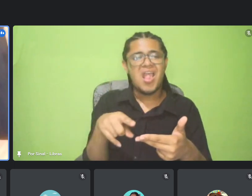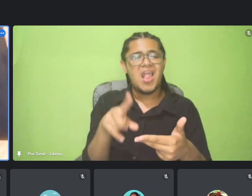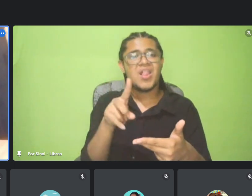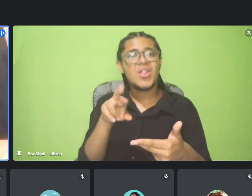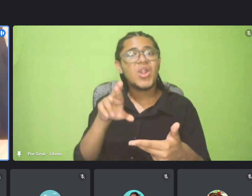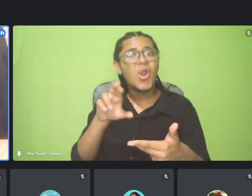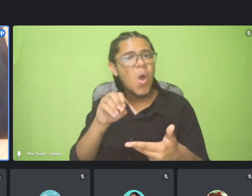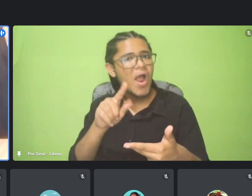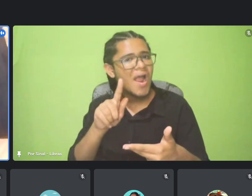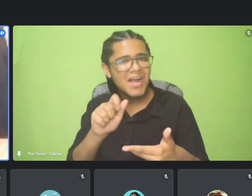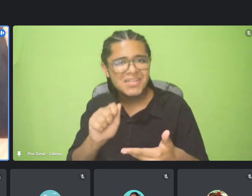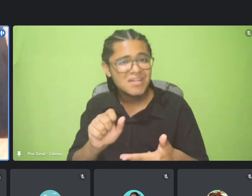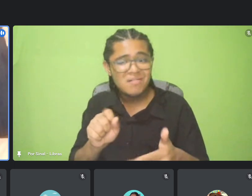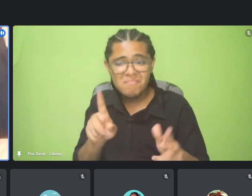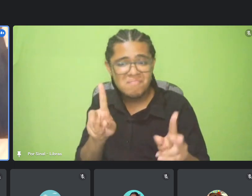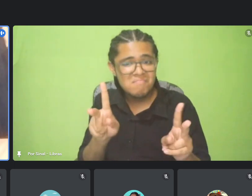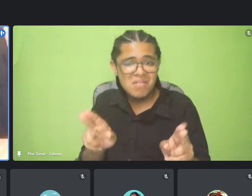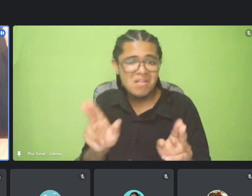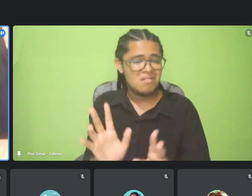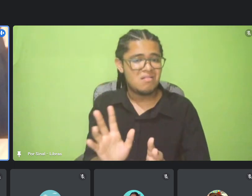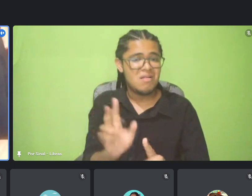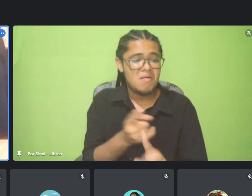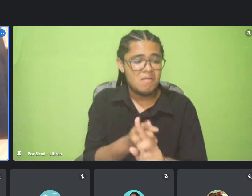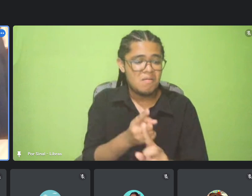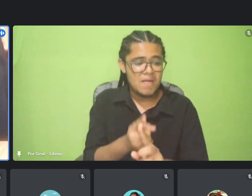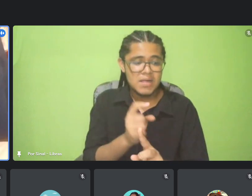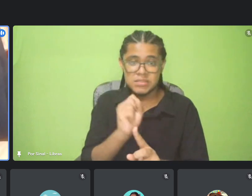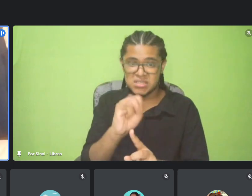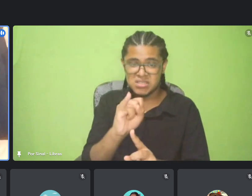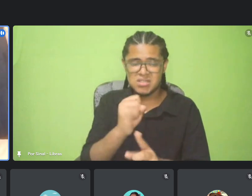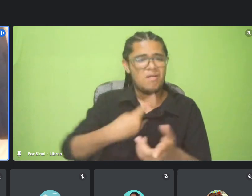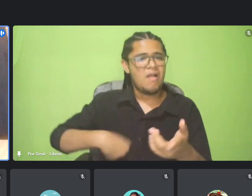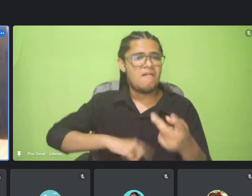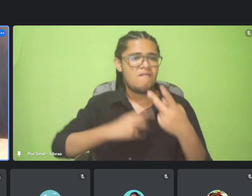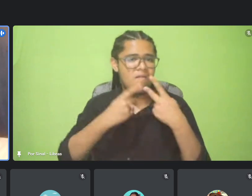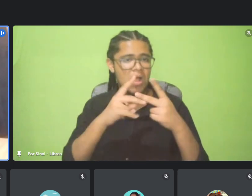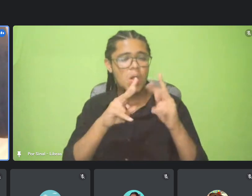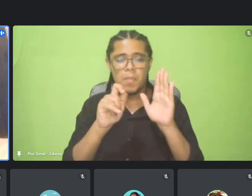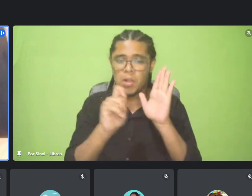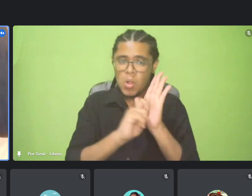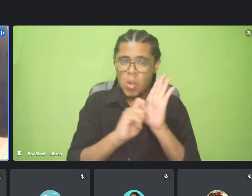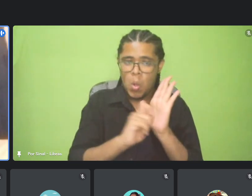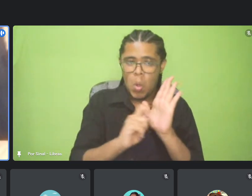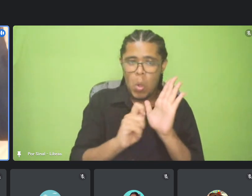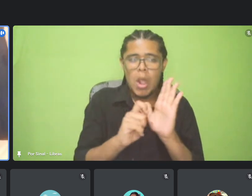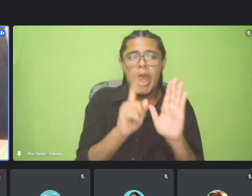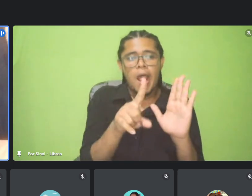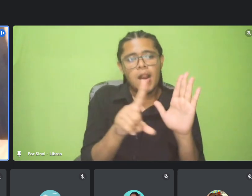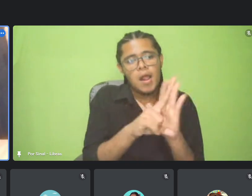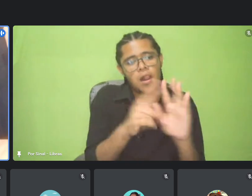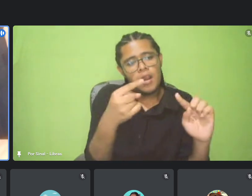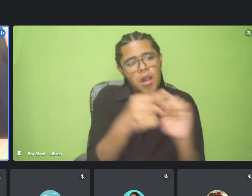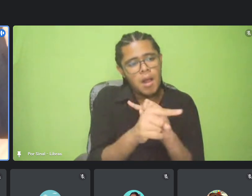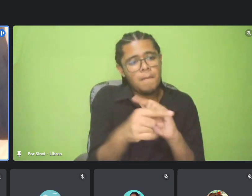nasce. Então, quando a gente vai falar de uma droga que é ilícita, a gente precisa saber que a informação previne